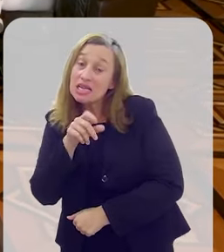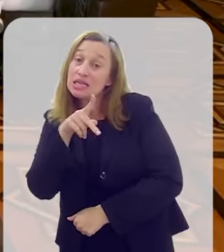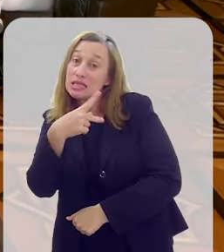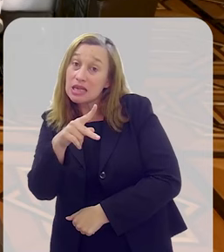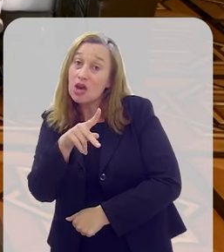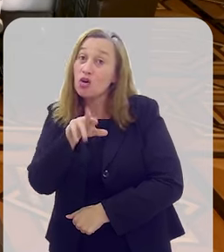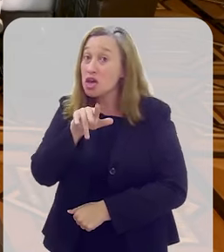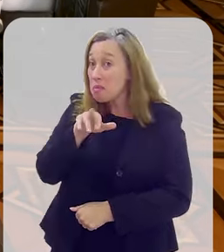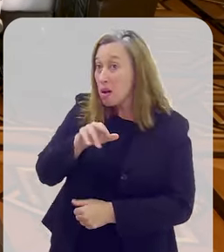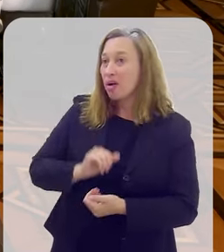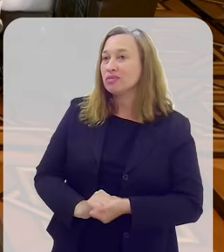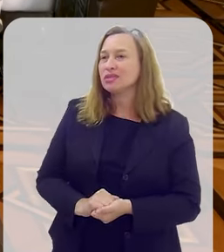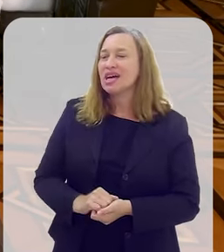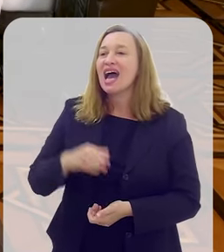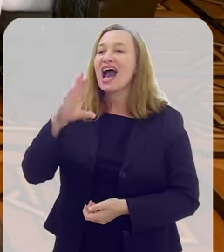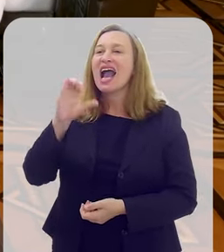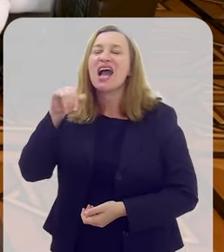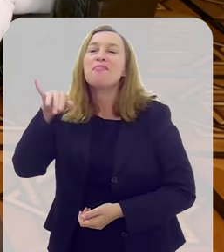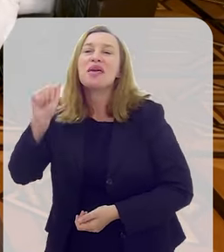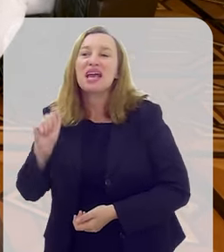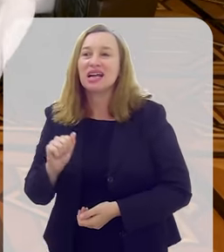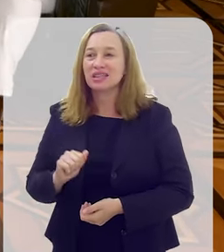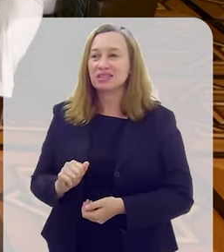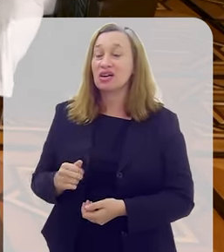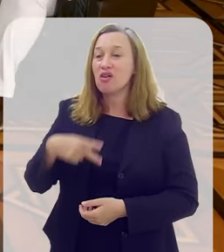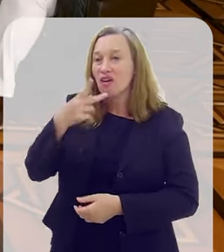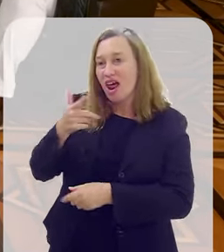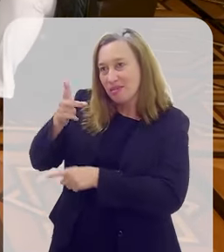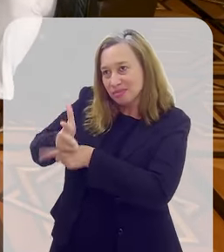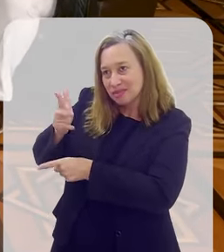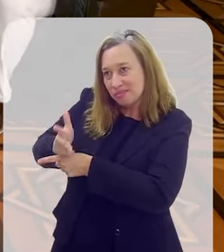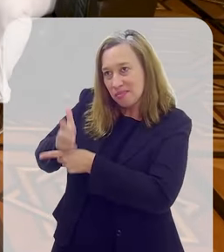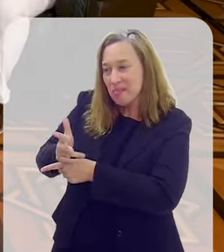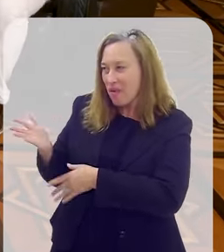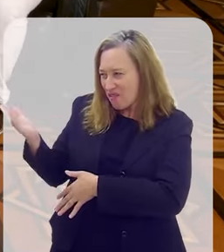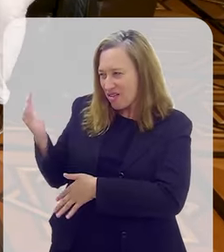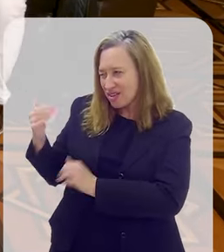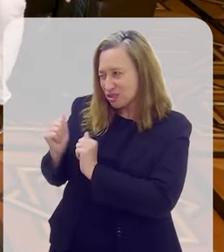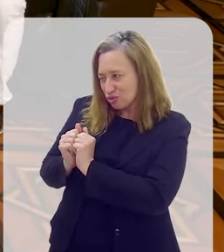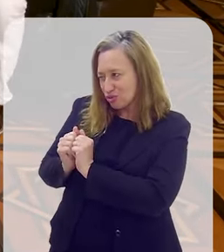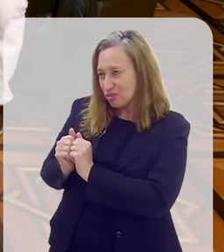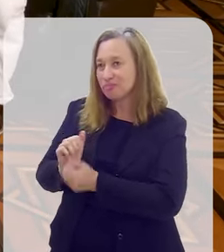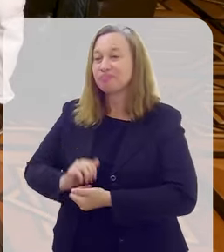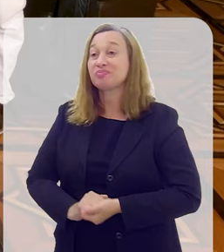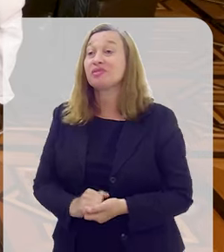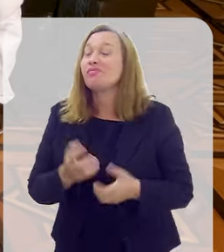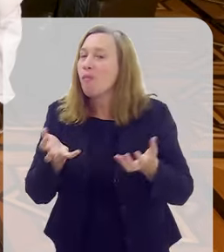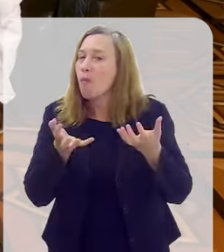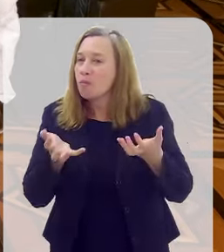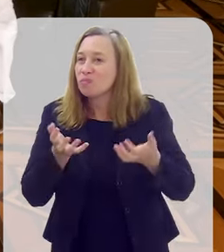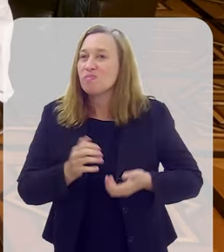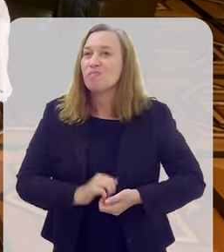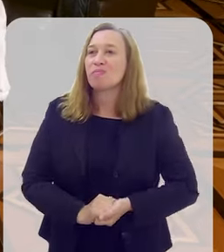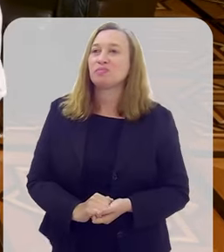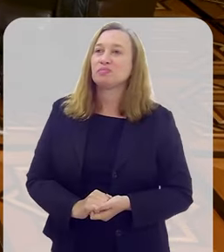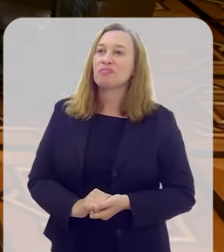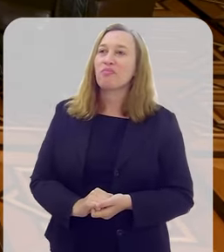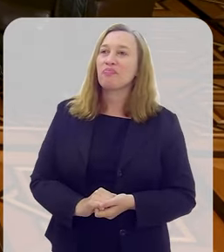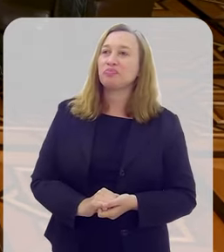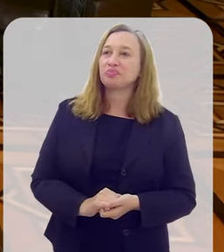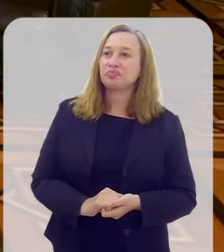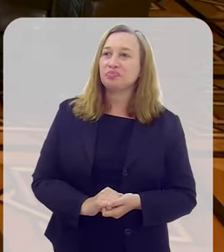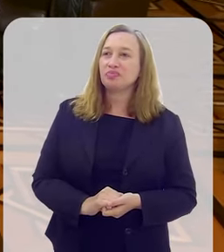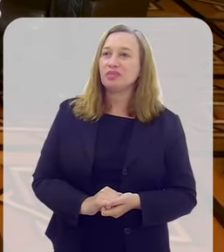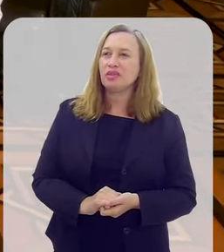mãe seu irmão sucesso total Camila tá aqui eu vou aqui falar para dois agora dá um polinho aqui Camila eu